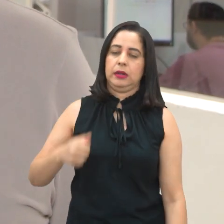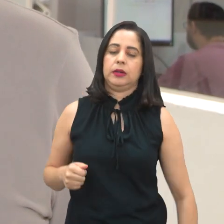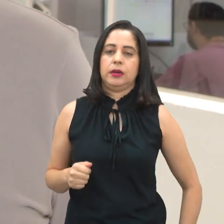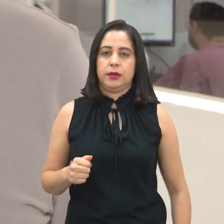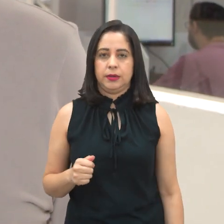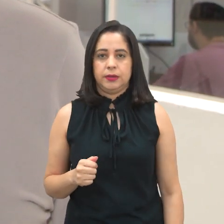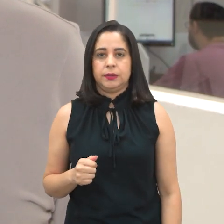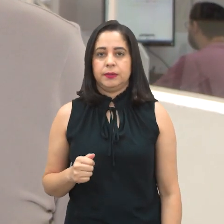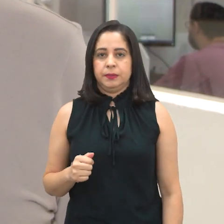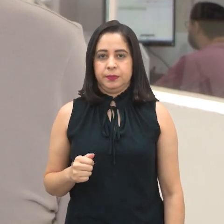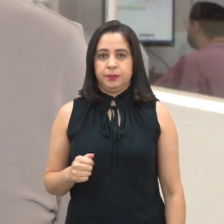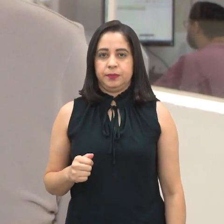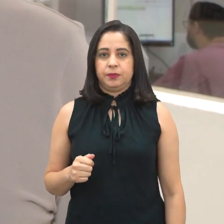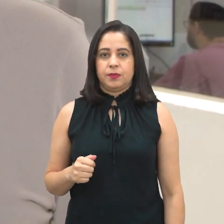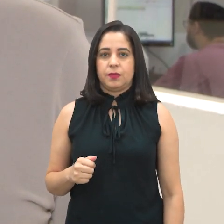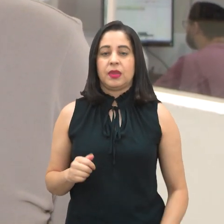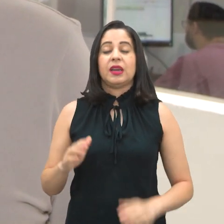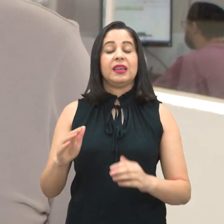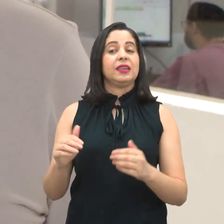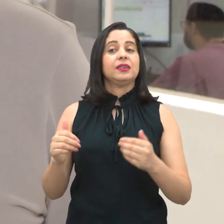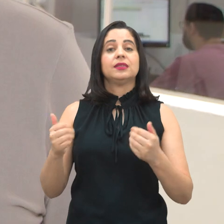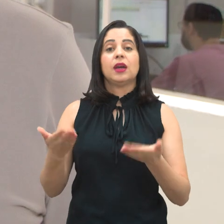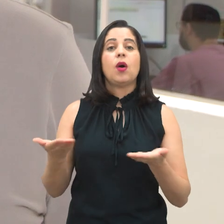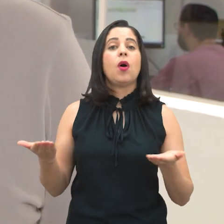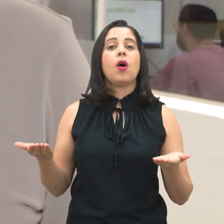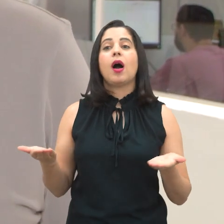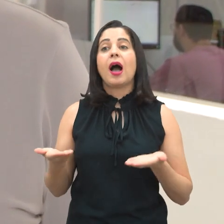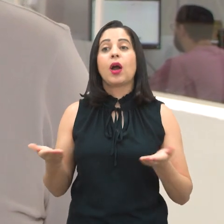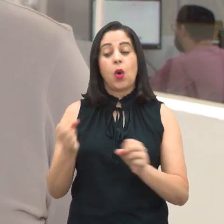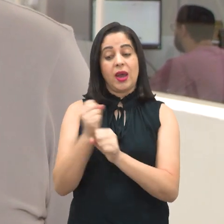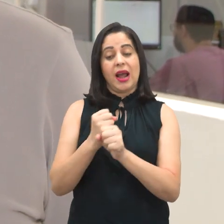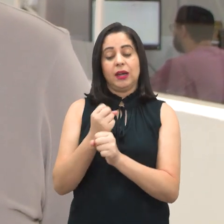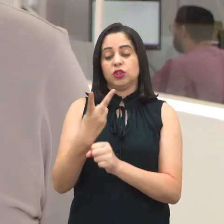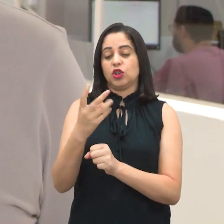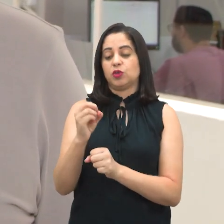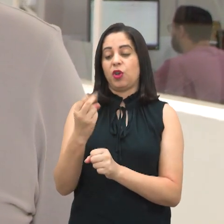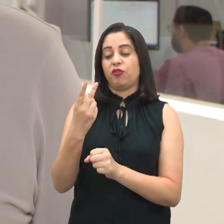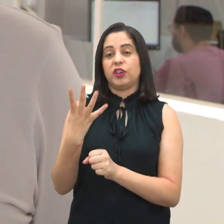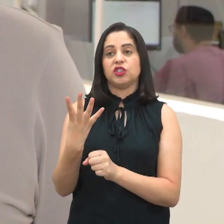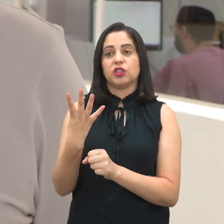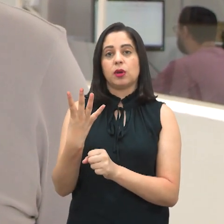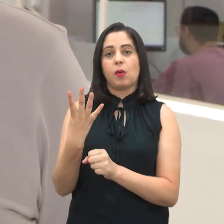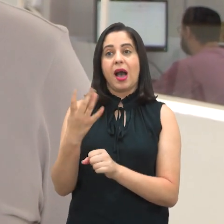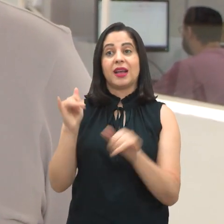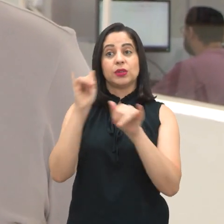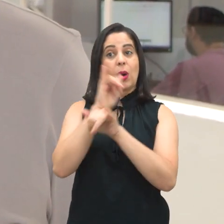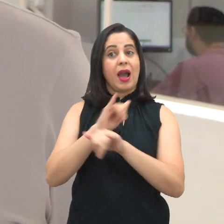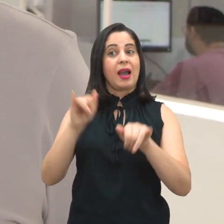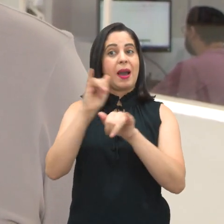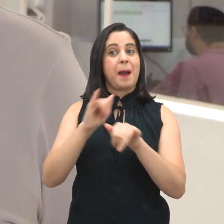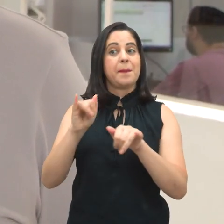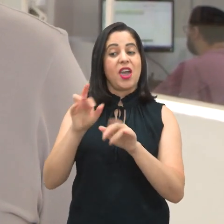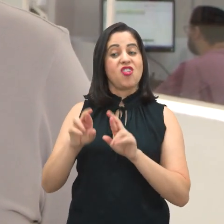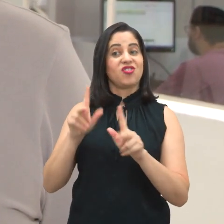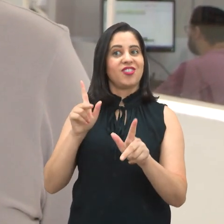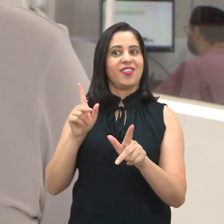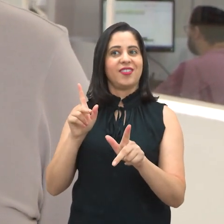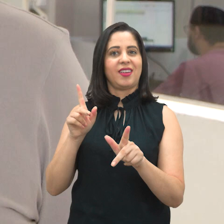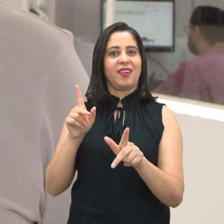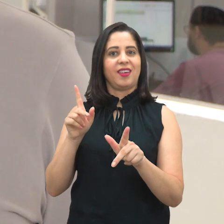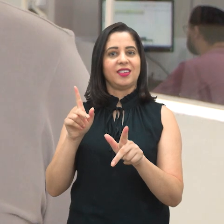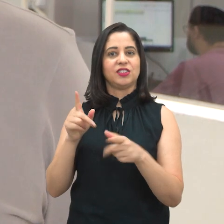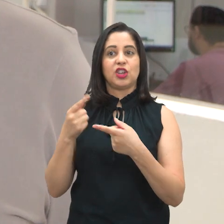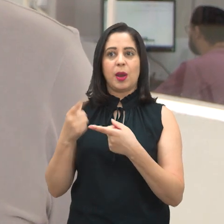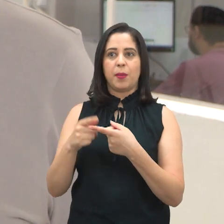né? E o que esse ano a gente tem que está enriquecendo a nossa campanha, né?